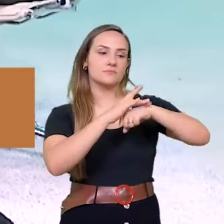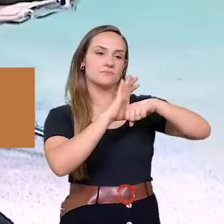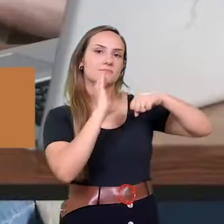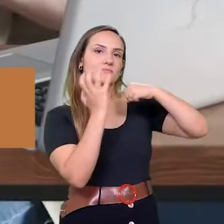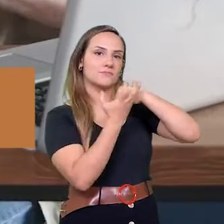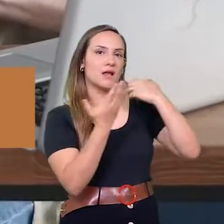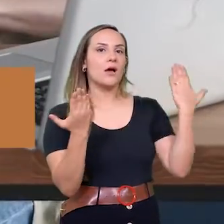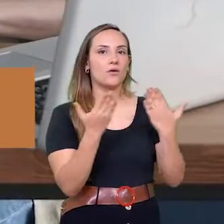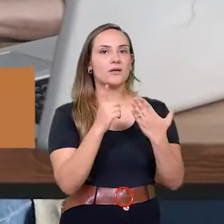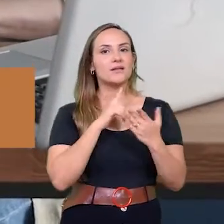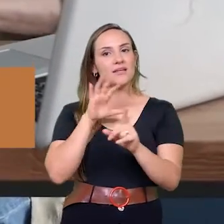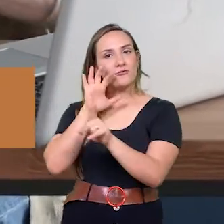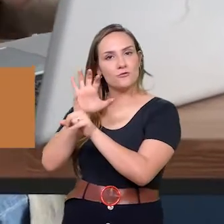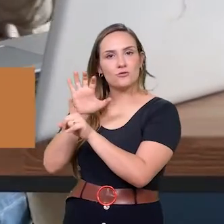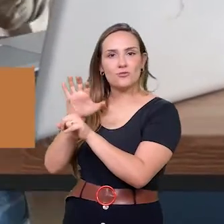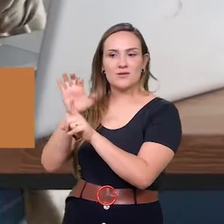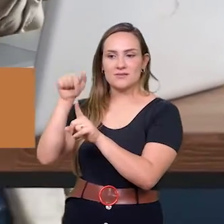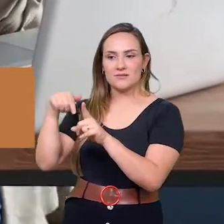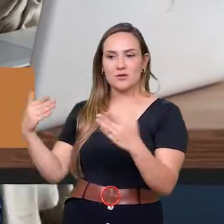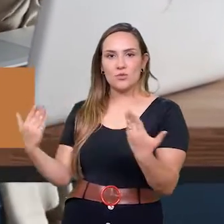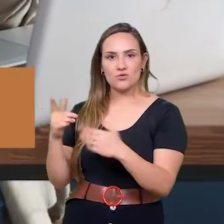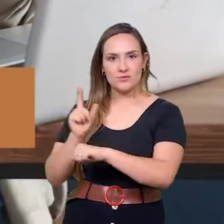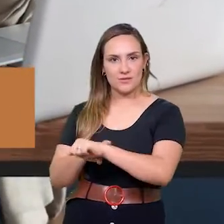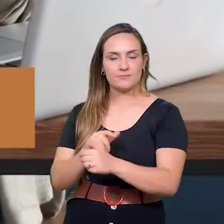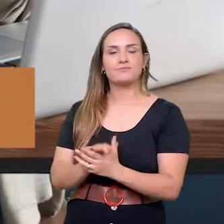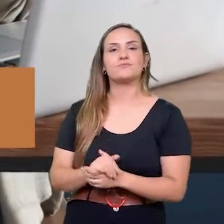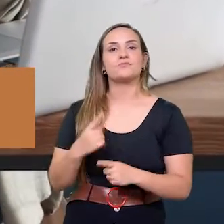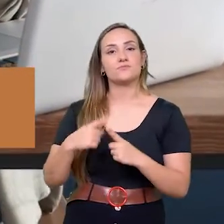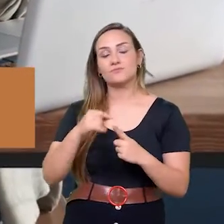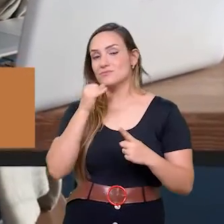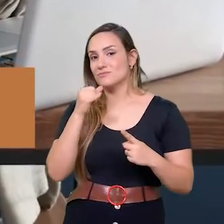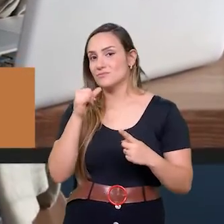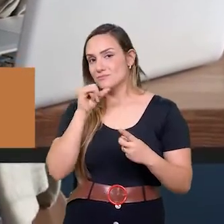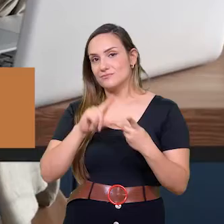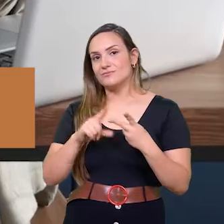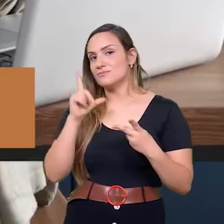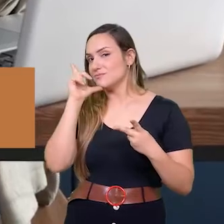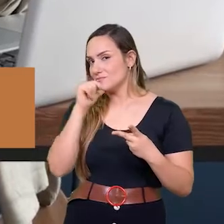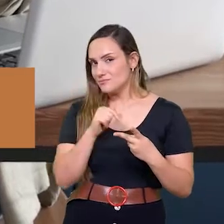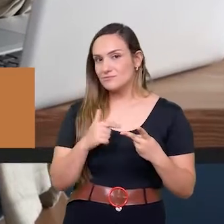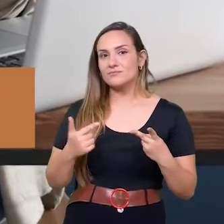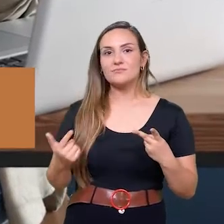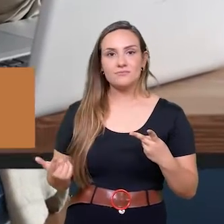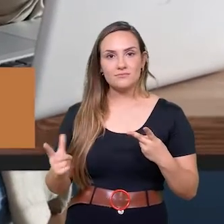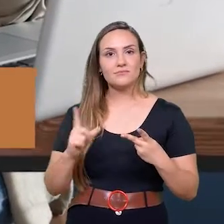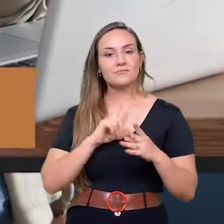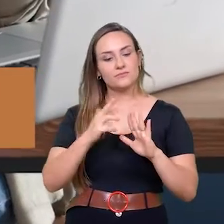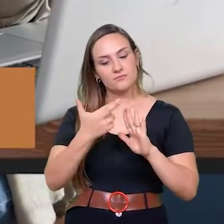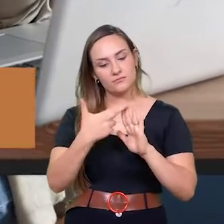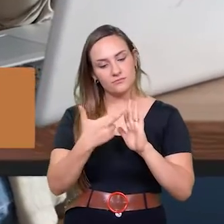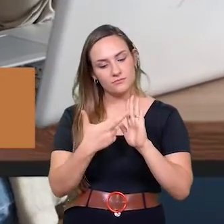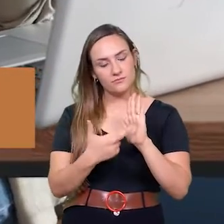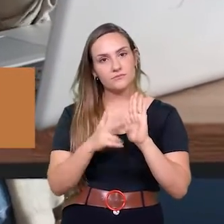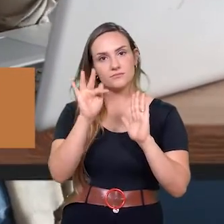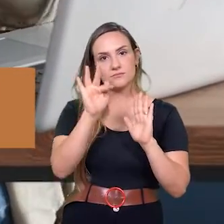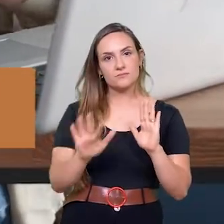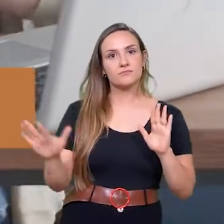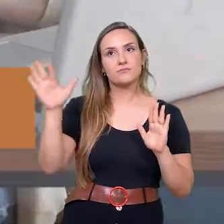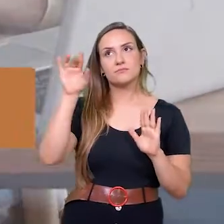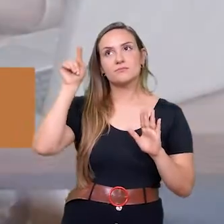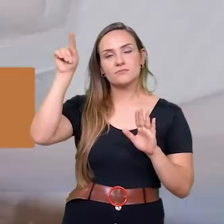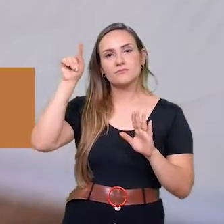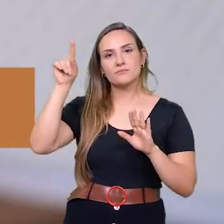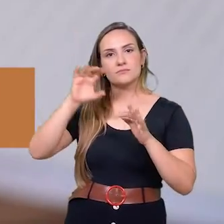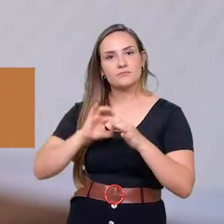pandemia e agora os seus efeitos. Isso. No caso da energia e da água, houve uma normatização